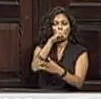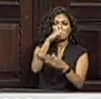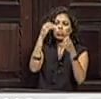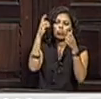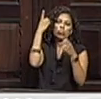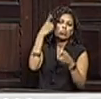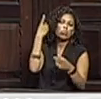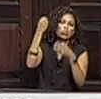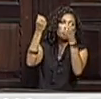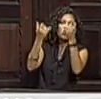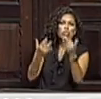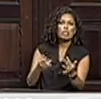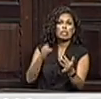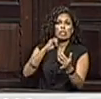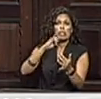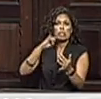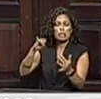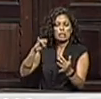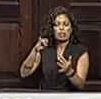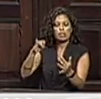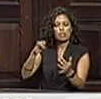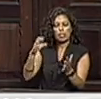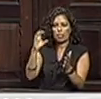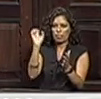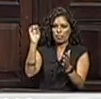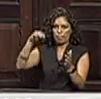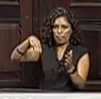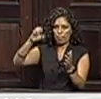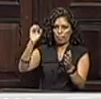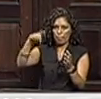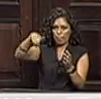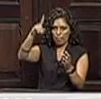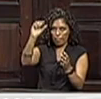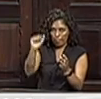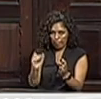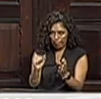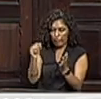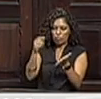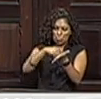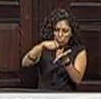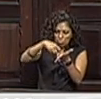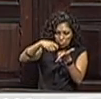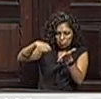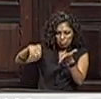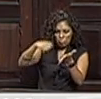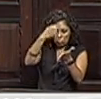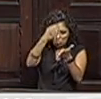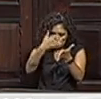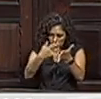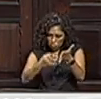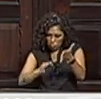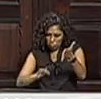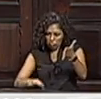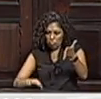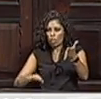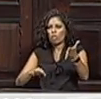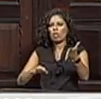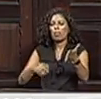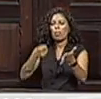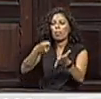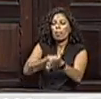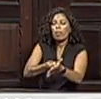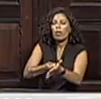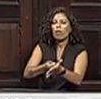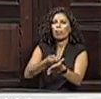técnico de uma categoria, de uma profissão regulamentada, colocando outra na carteira